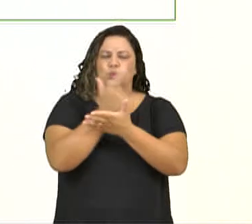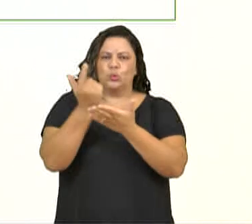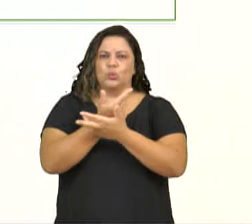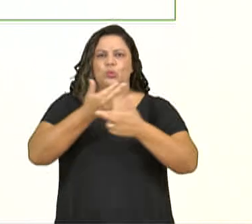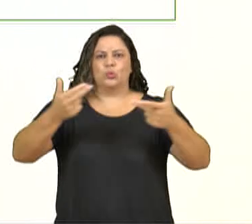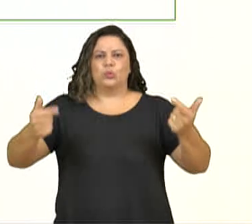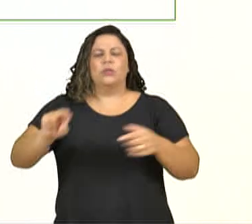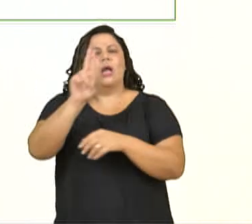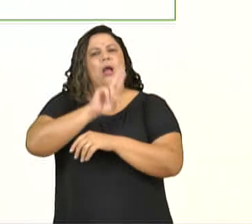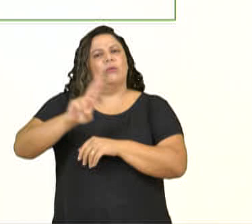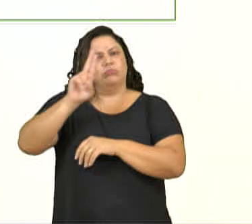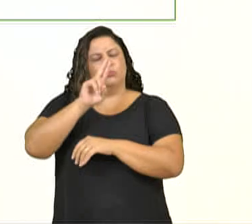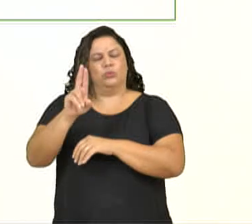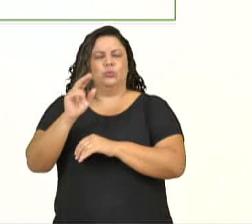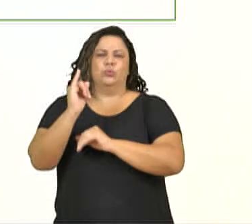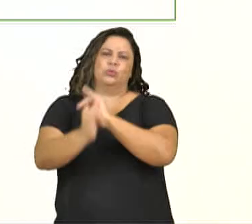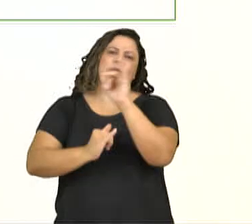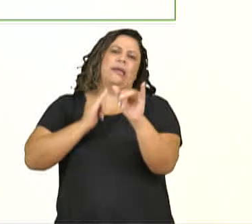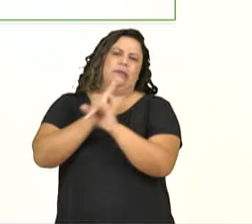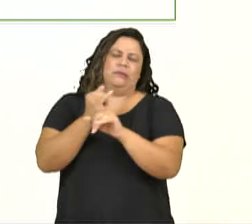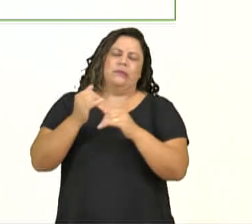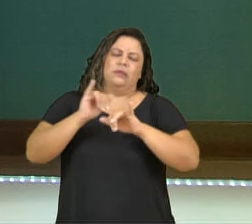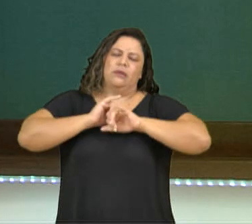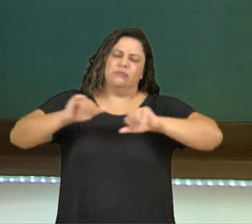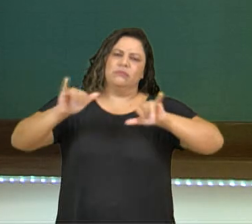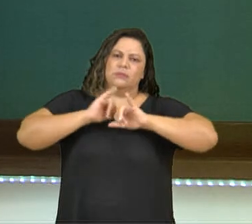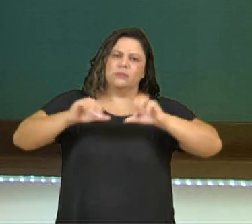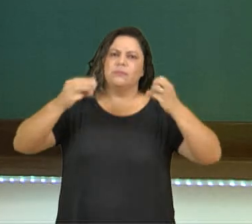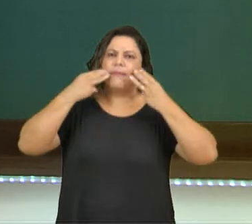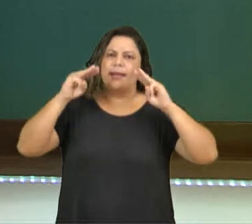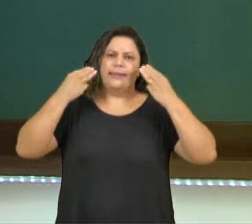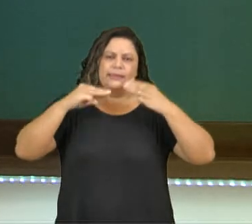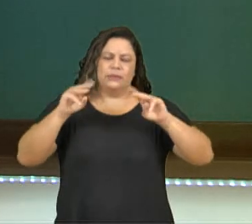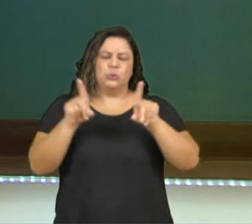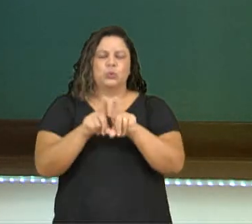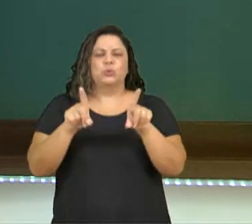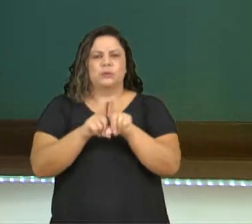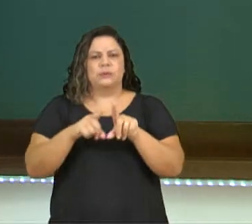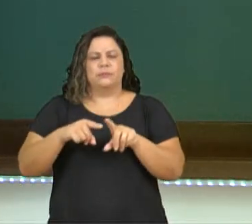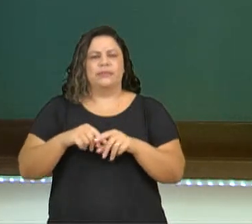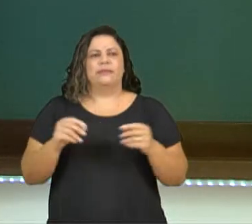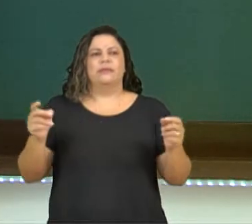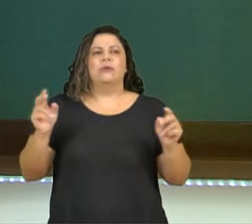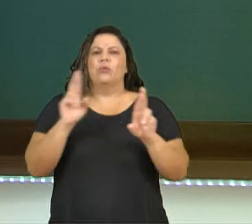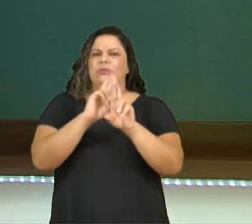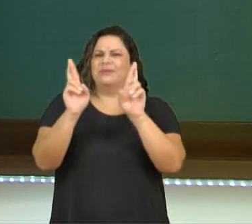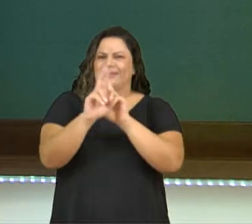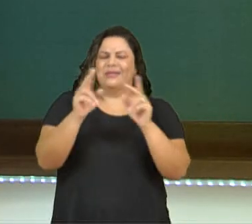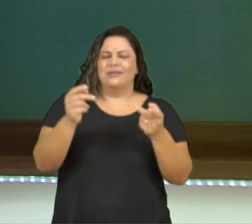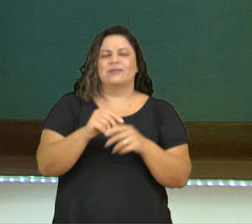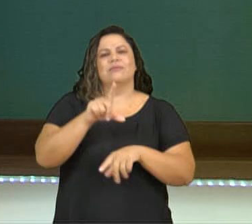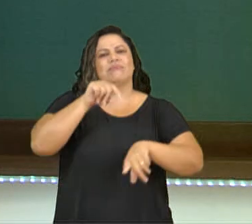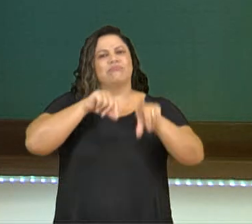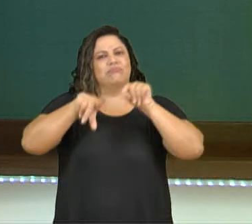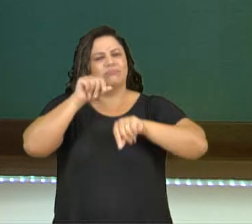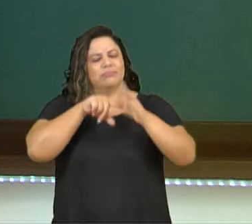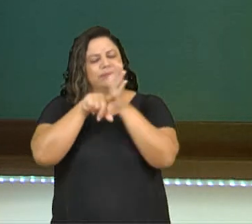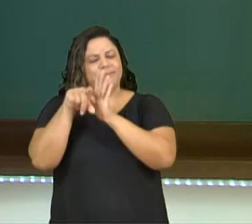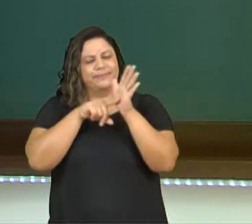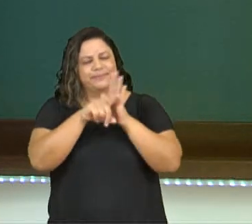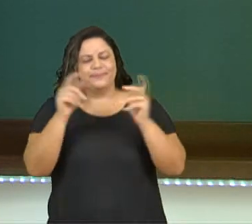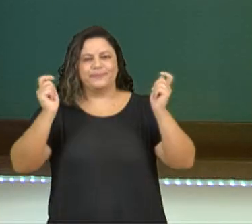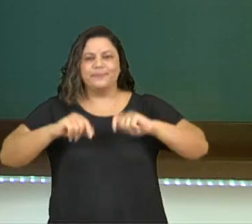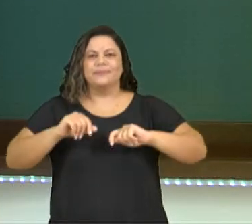da inteligência artificial para a criação de marketing digital dirigido, aquele que está relacionado às suas preferências de navegação